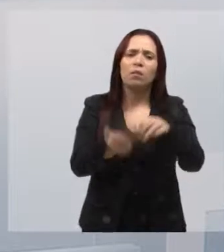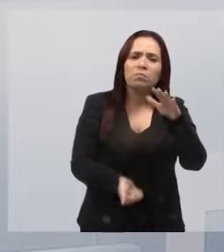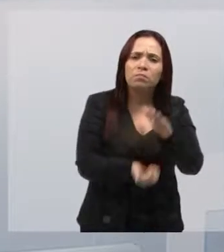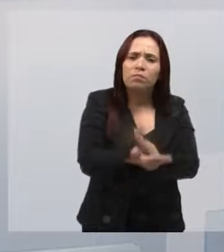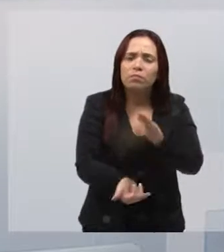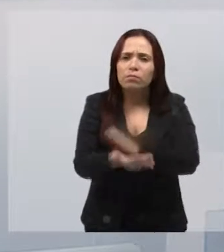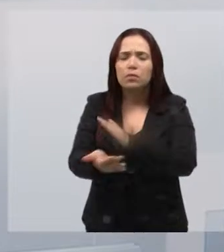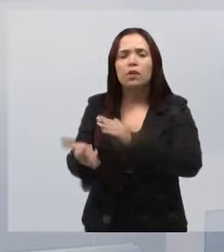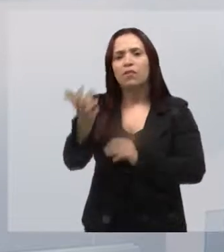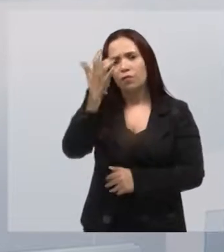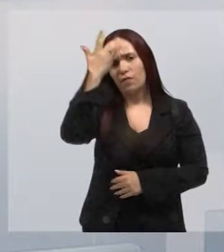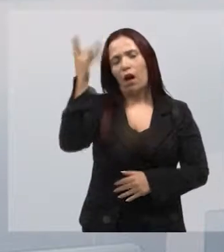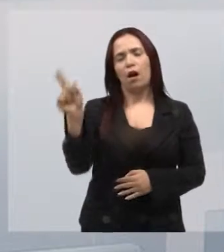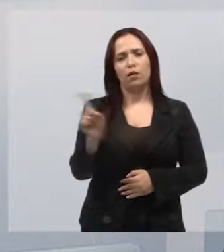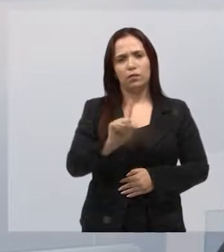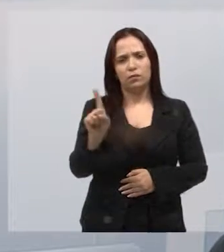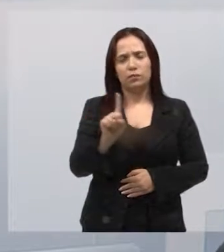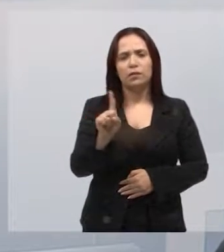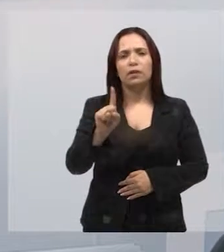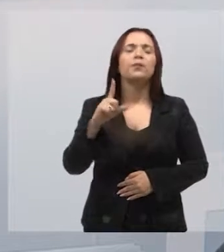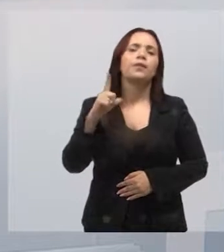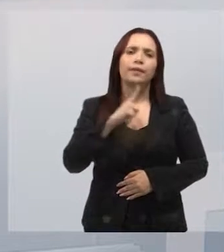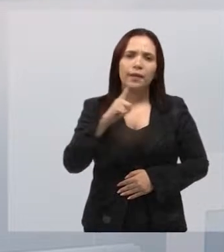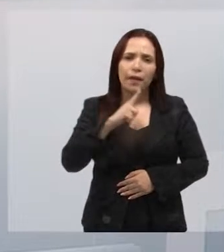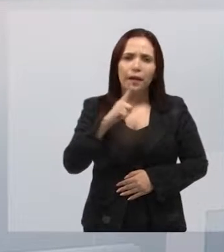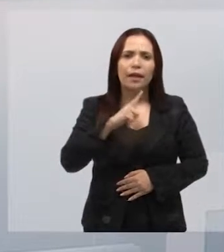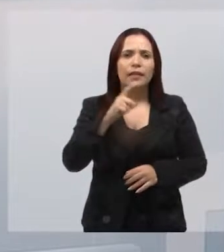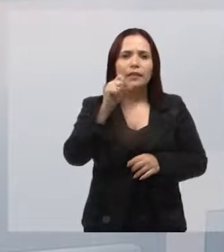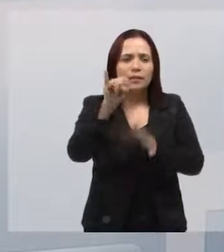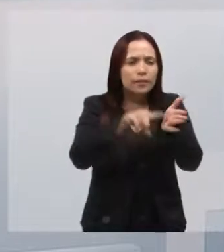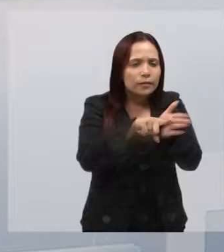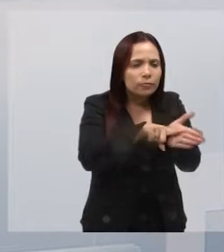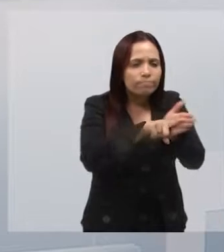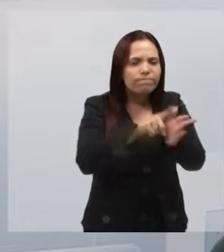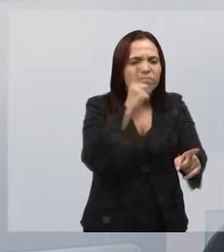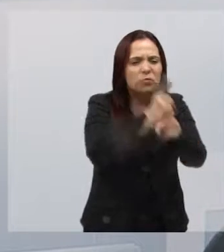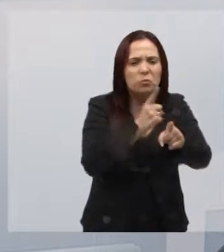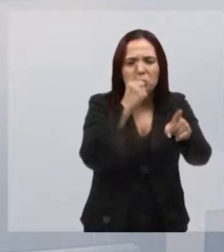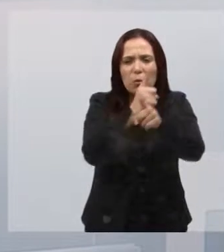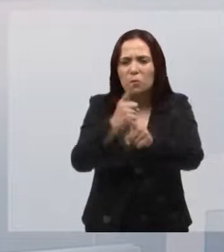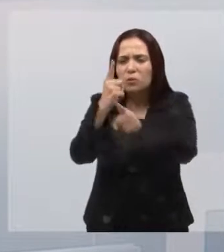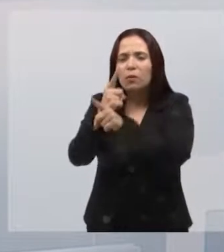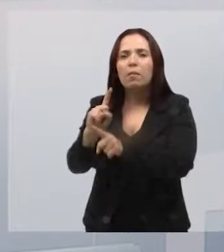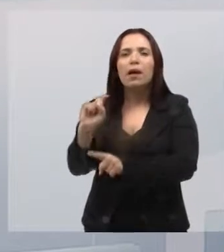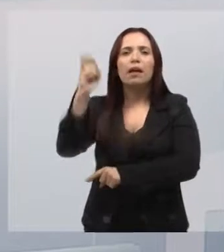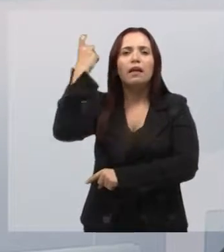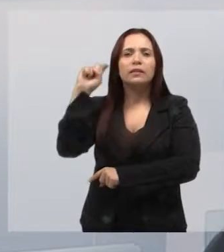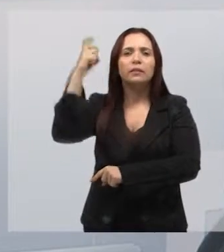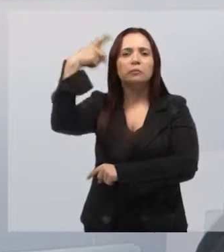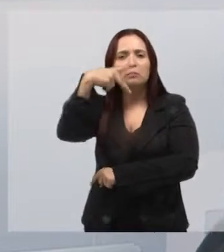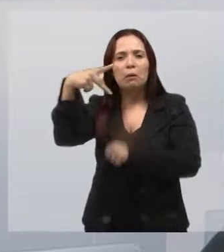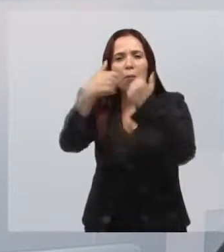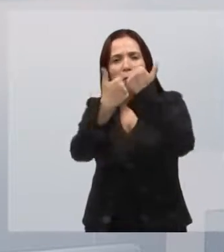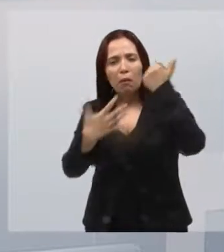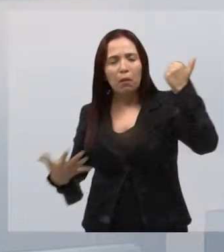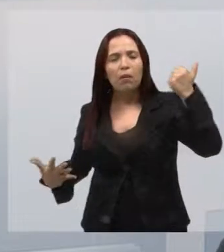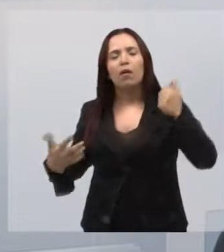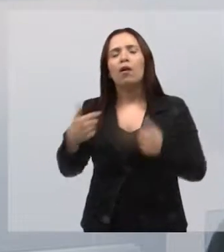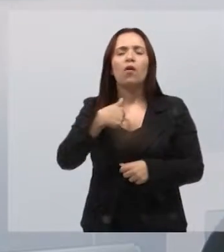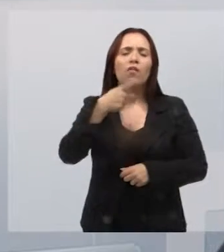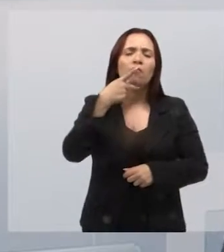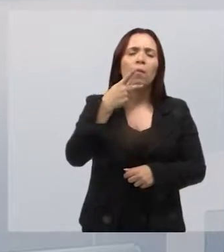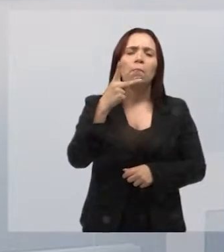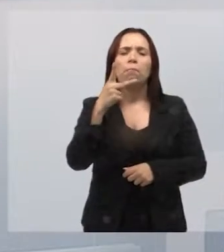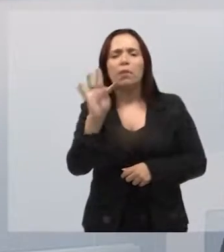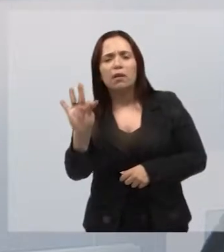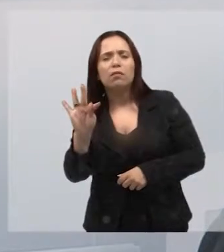gente sabe que não é fácil. A gente, quanto mais vira, mais remexe, mais a gente vê o roubo dos governos passados. Isso eu não estou citando o PT,